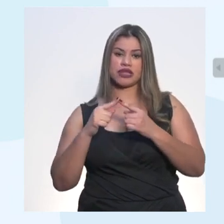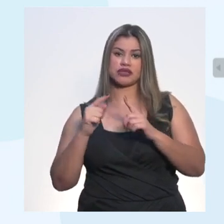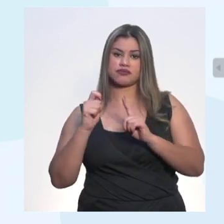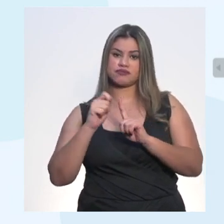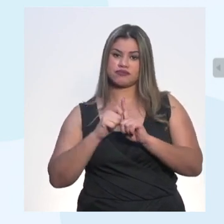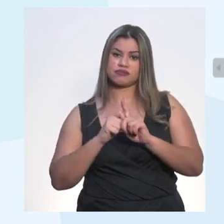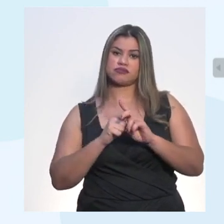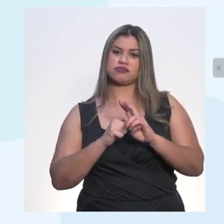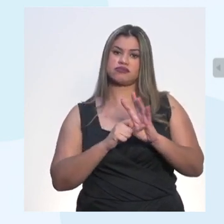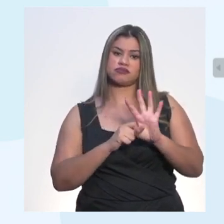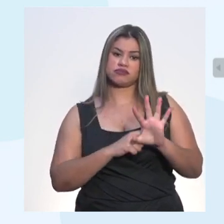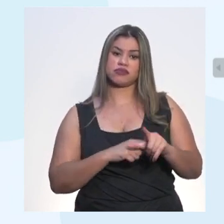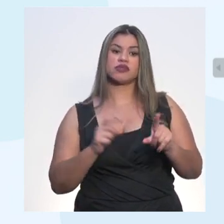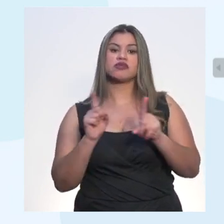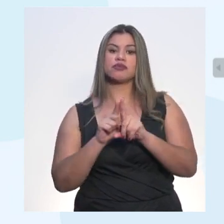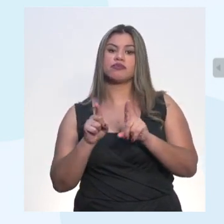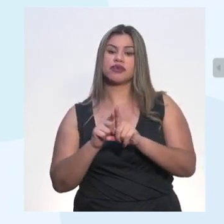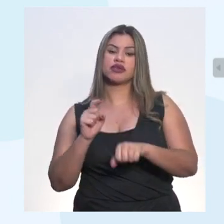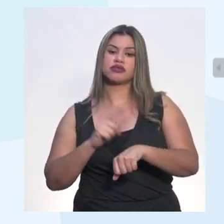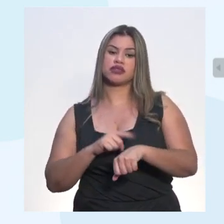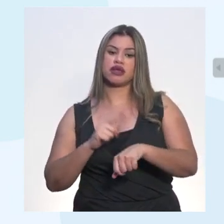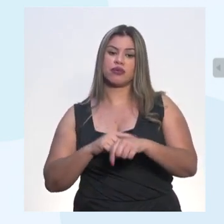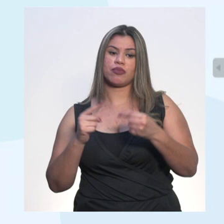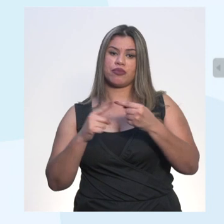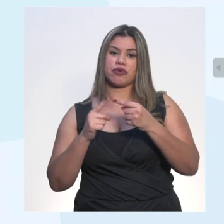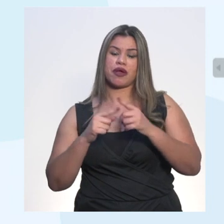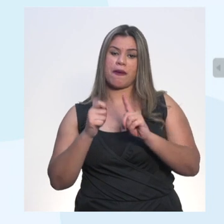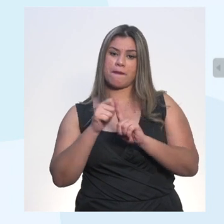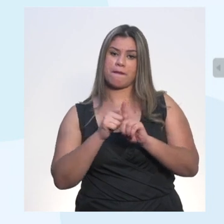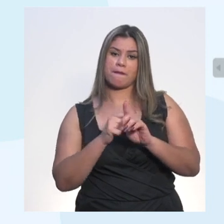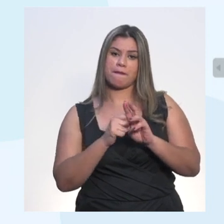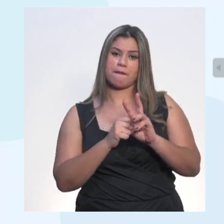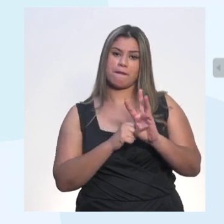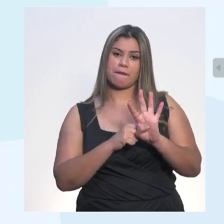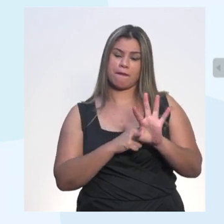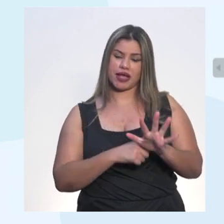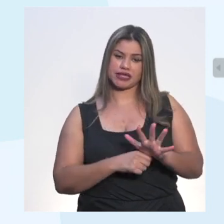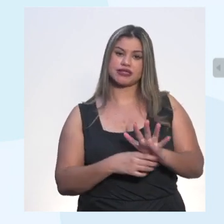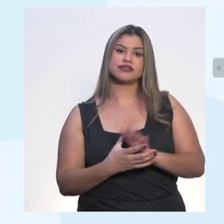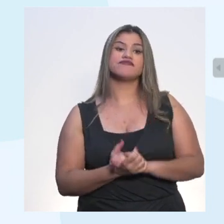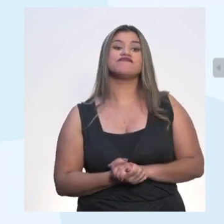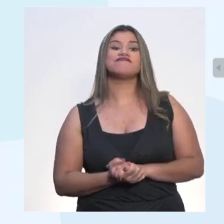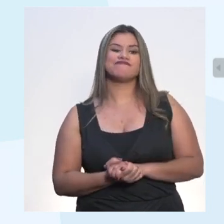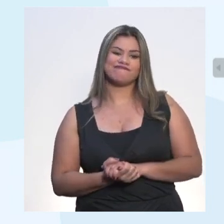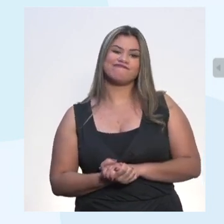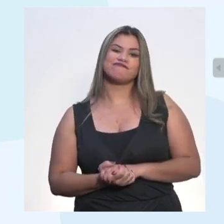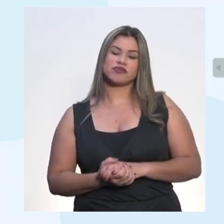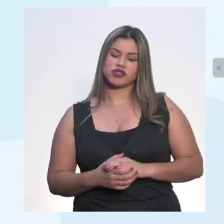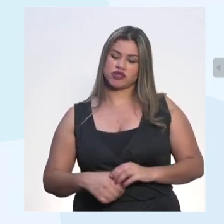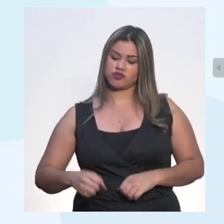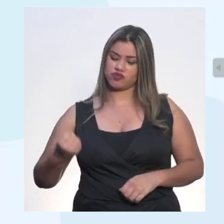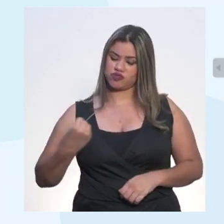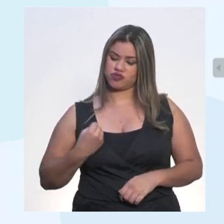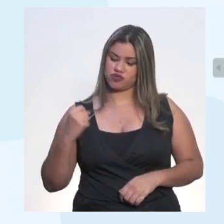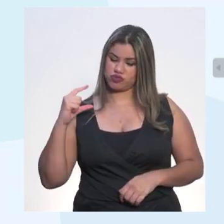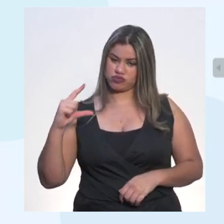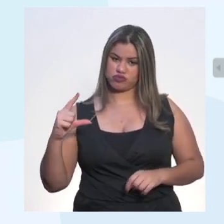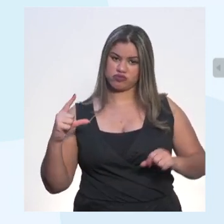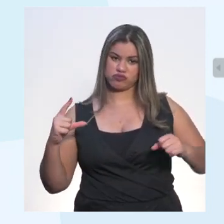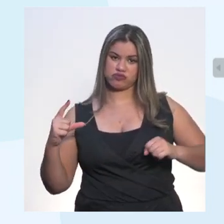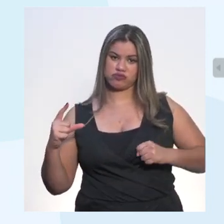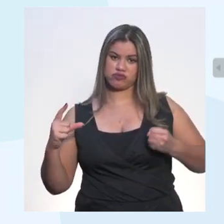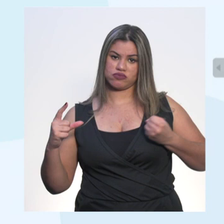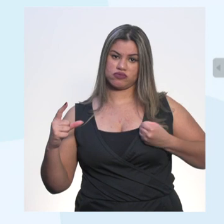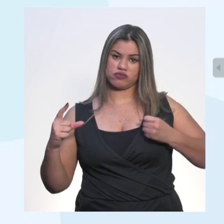em meses, ou seja, essas duas grandezas aqui, tanto da taxa quanto